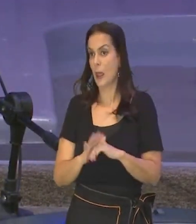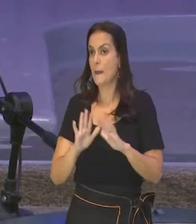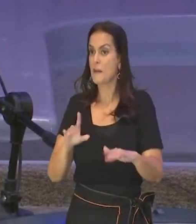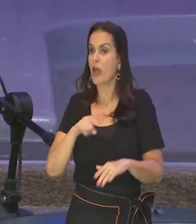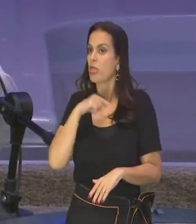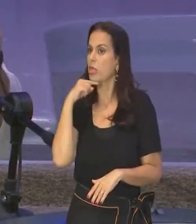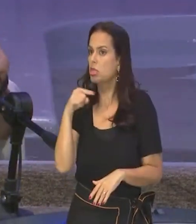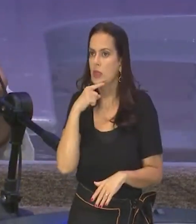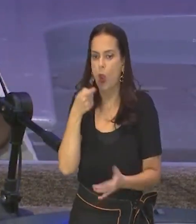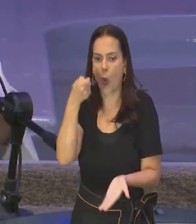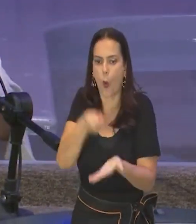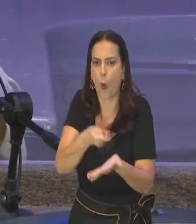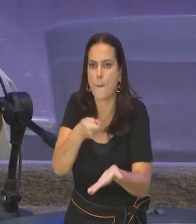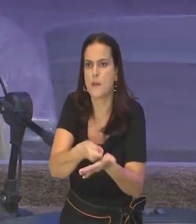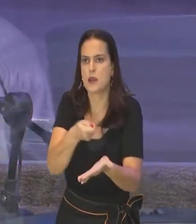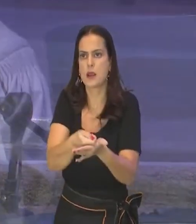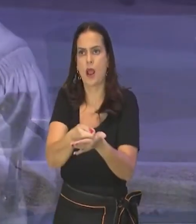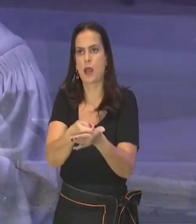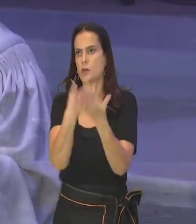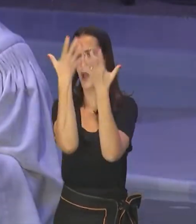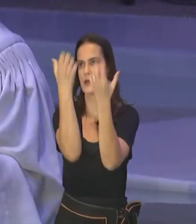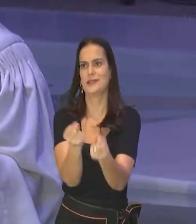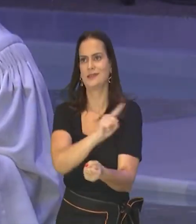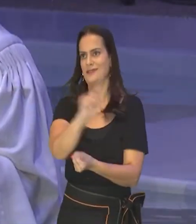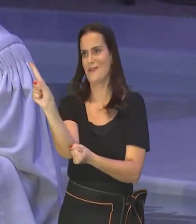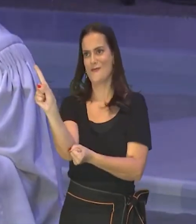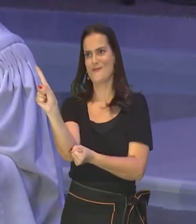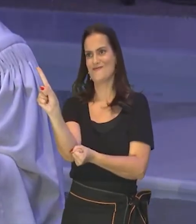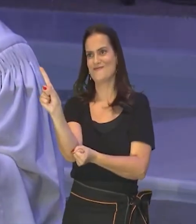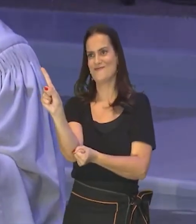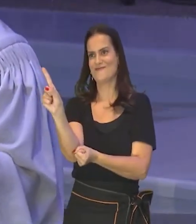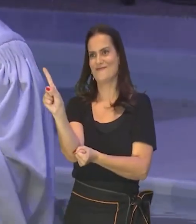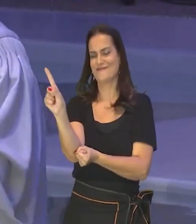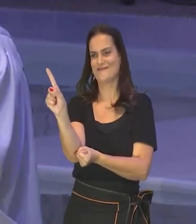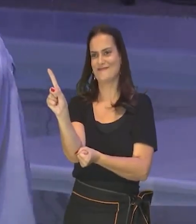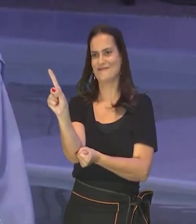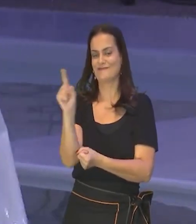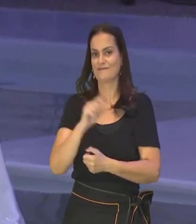ou ninguém é obrigado a aceitar esta fé.